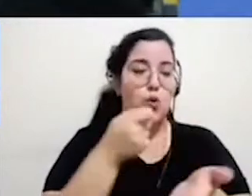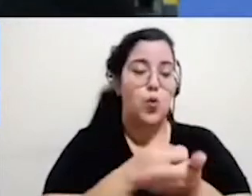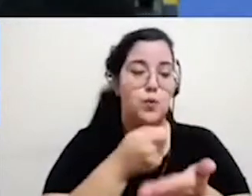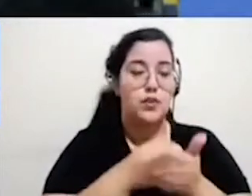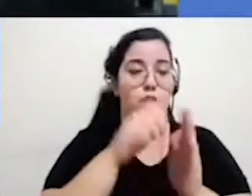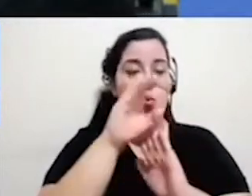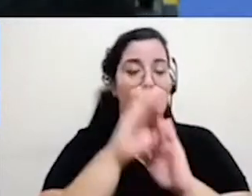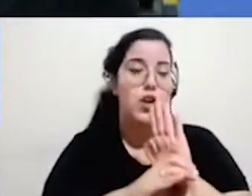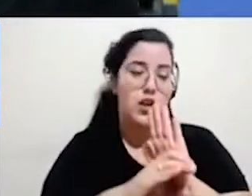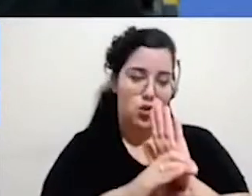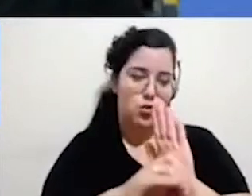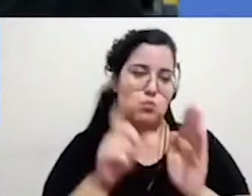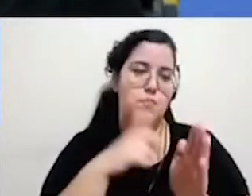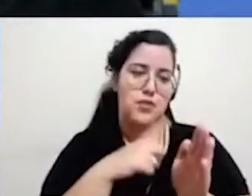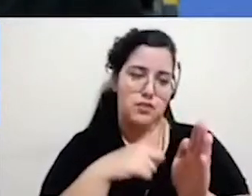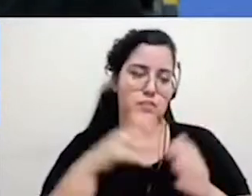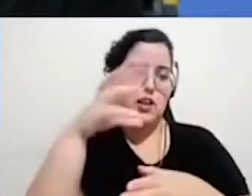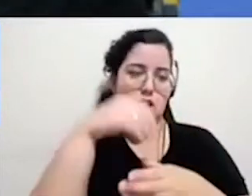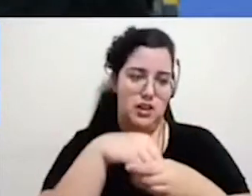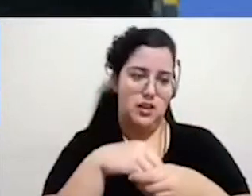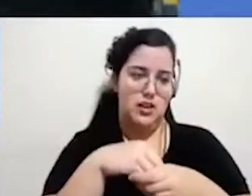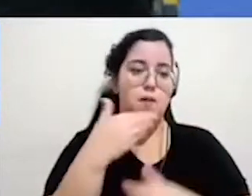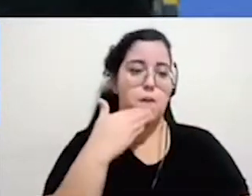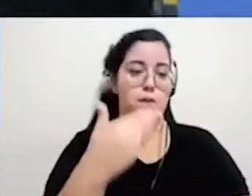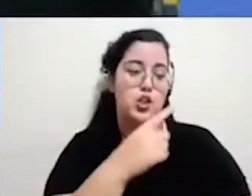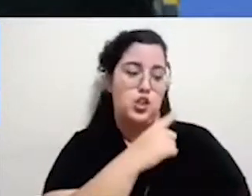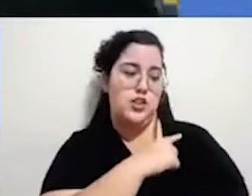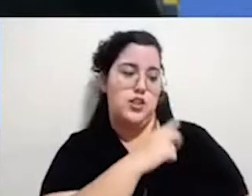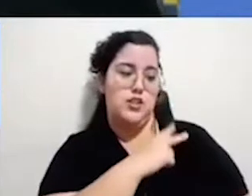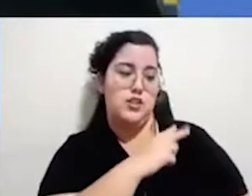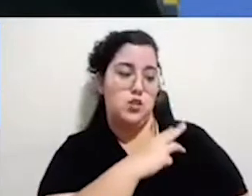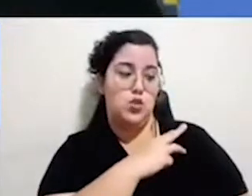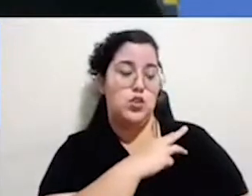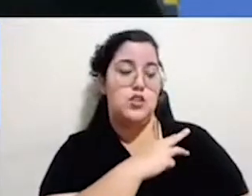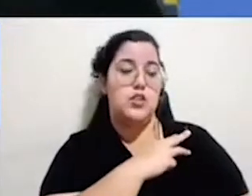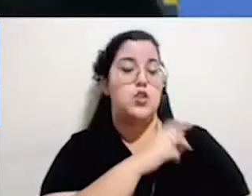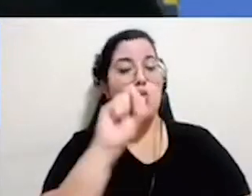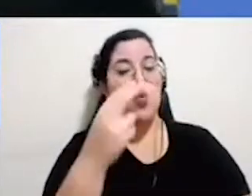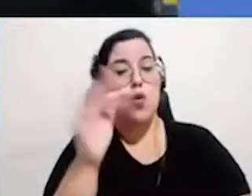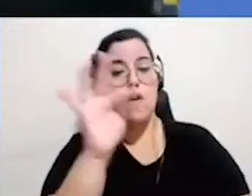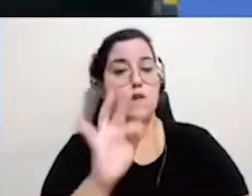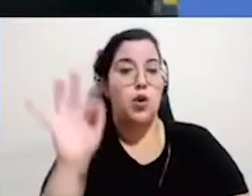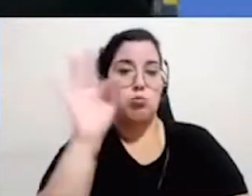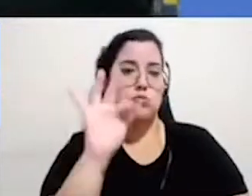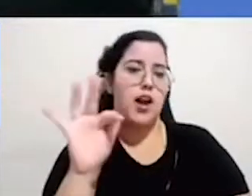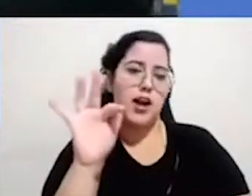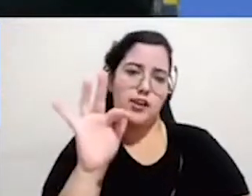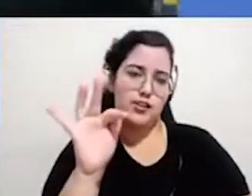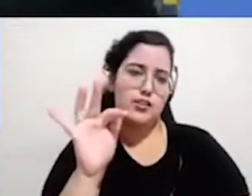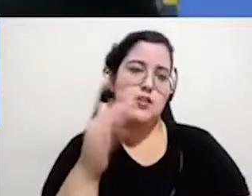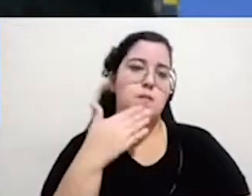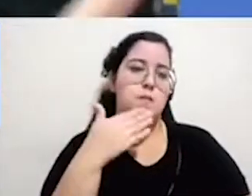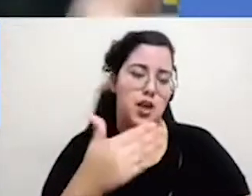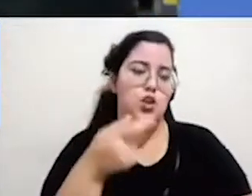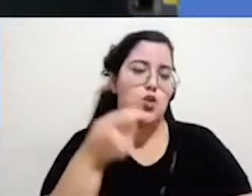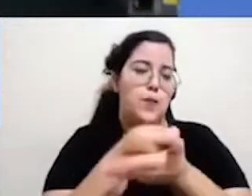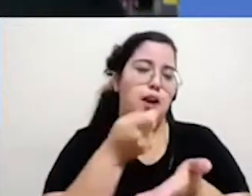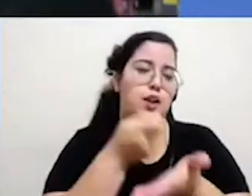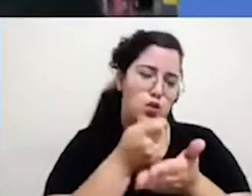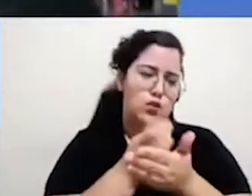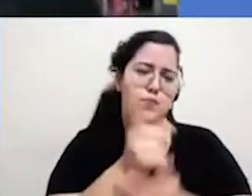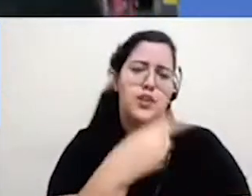exigindo ensino superior completo para contratar pessoas. E a gente sabe que nada